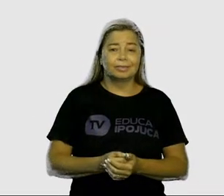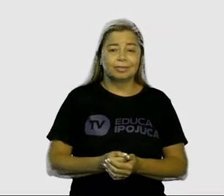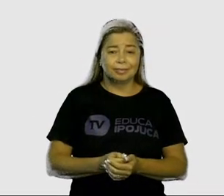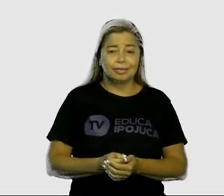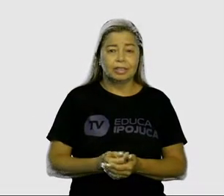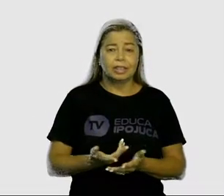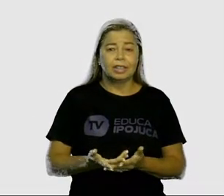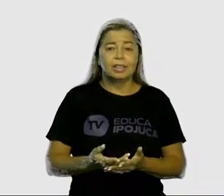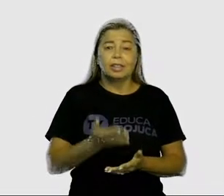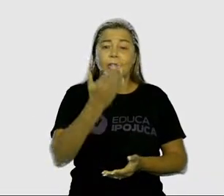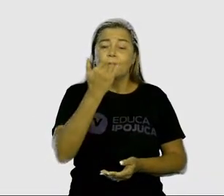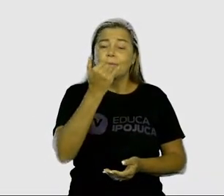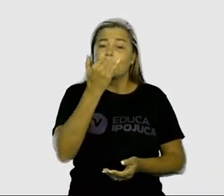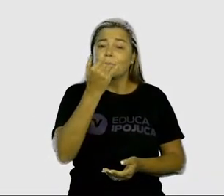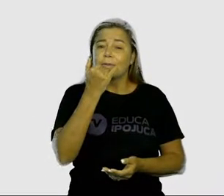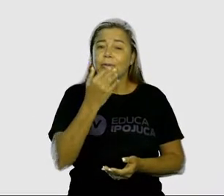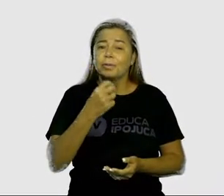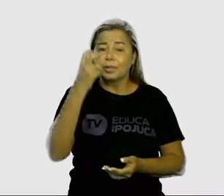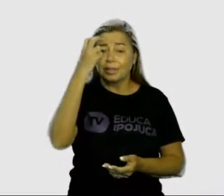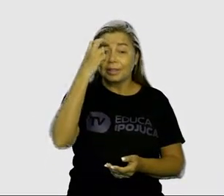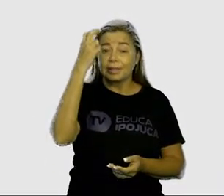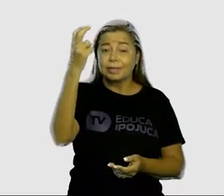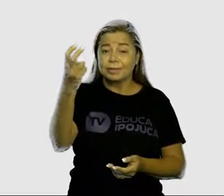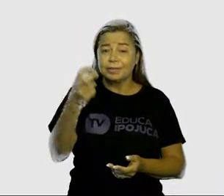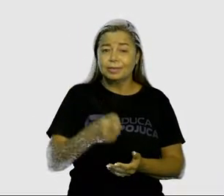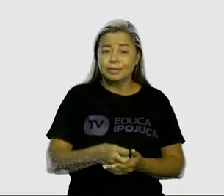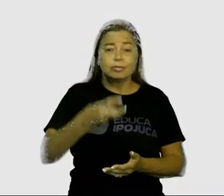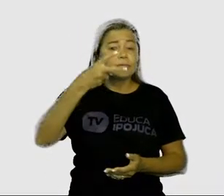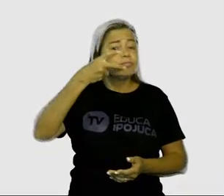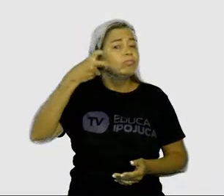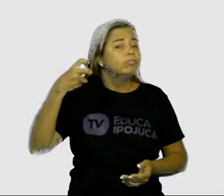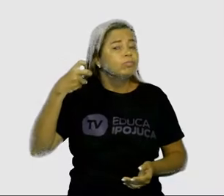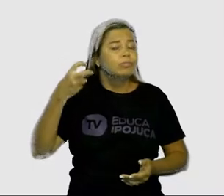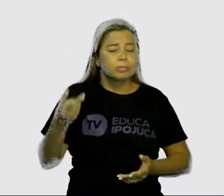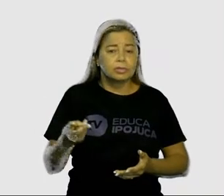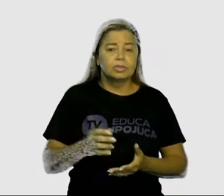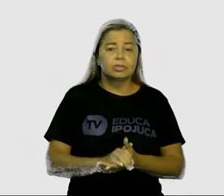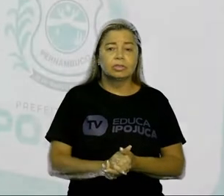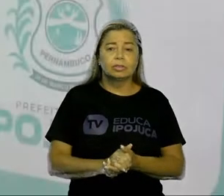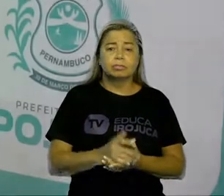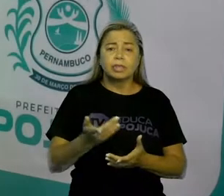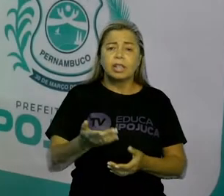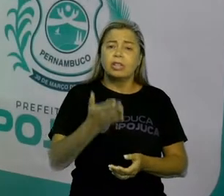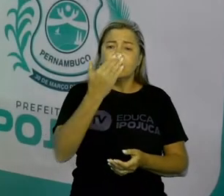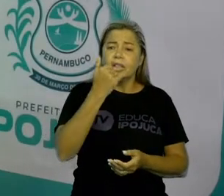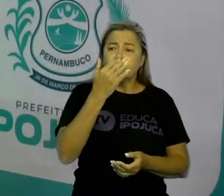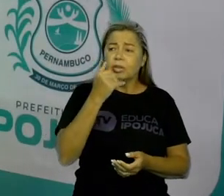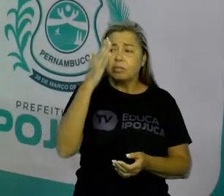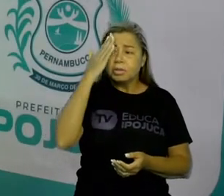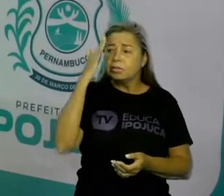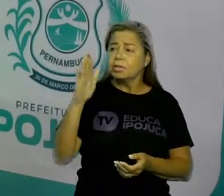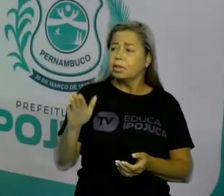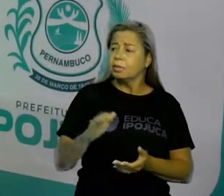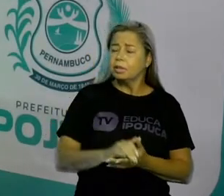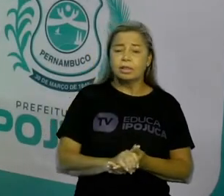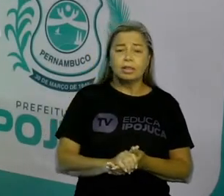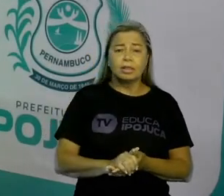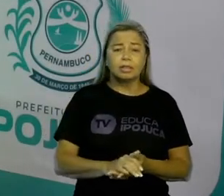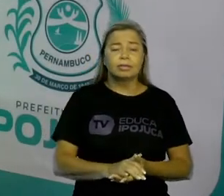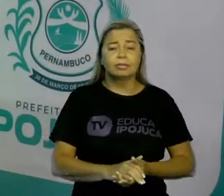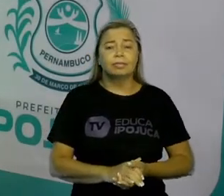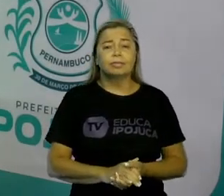comidas que são da cultura indígena, que muitas vezes a gente come e a gente não sabe o que é.